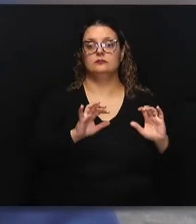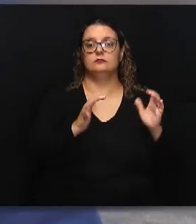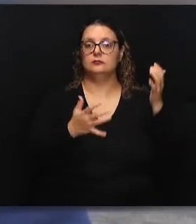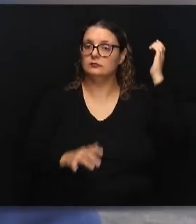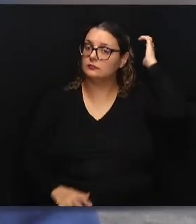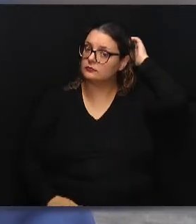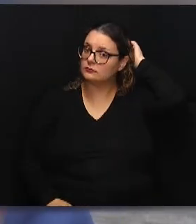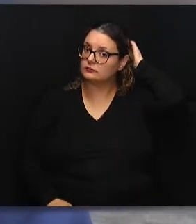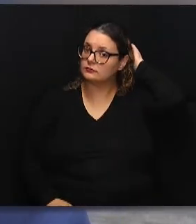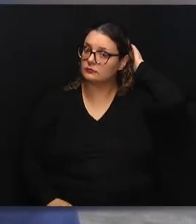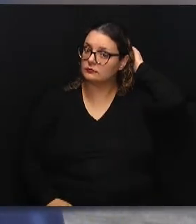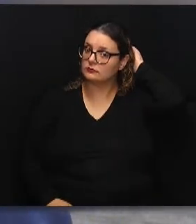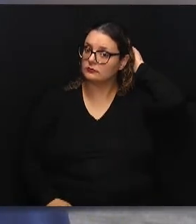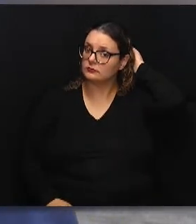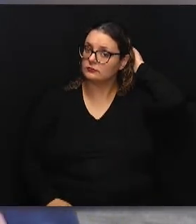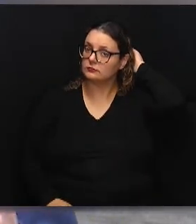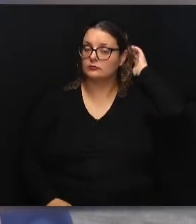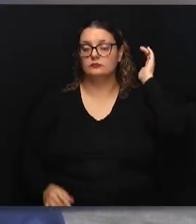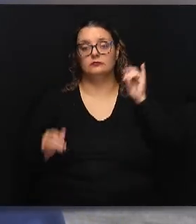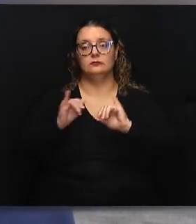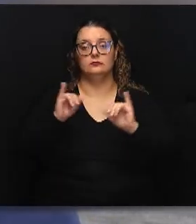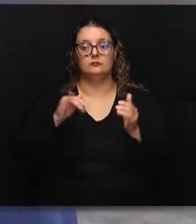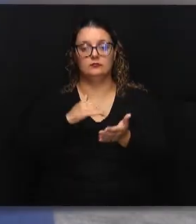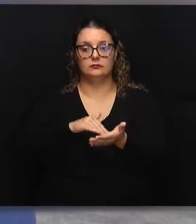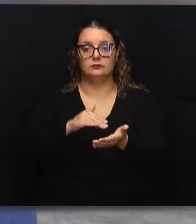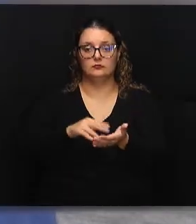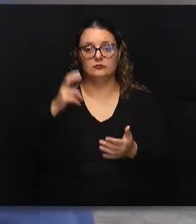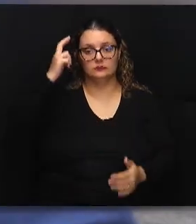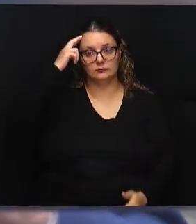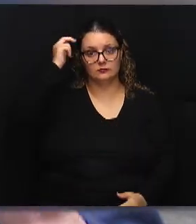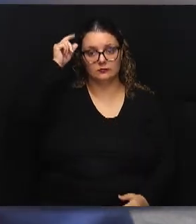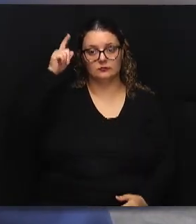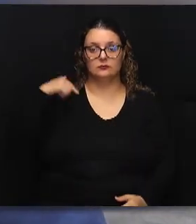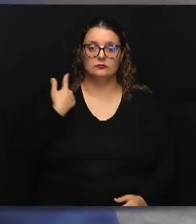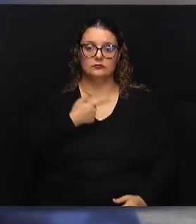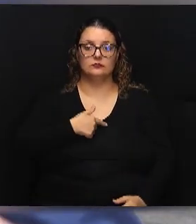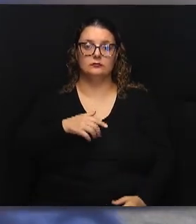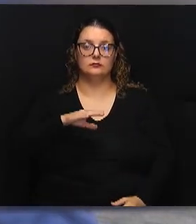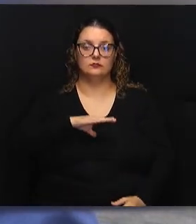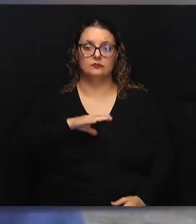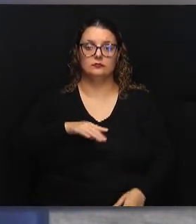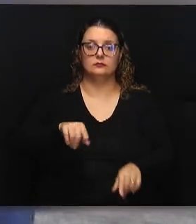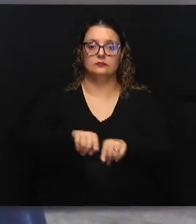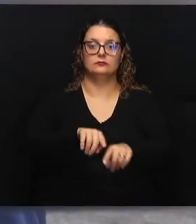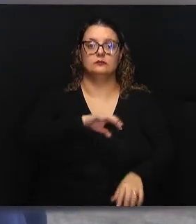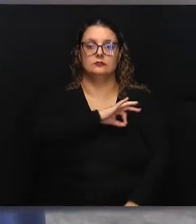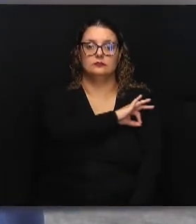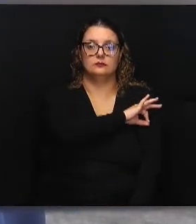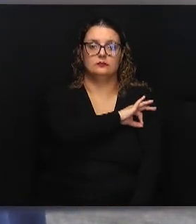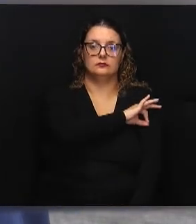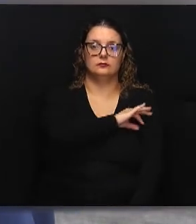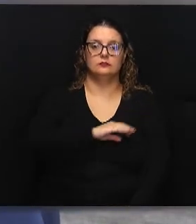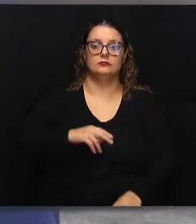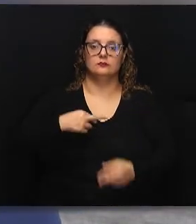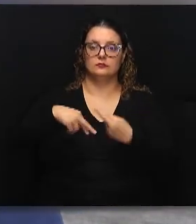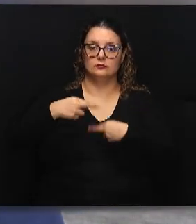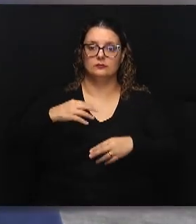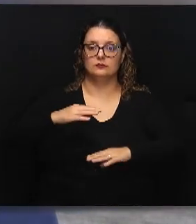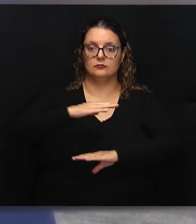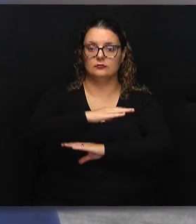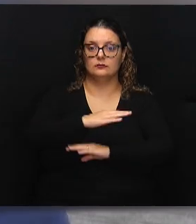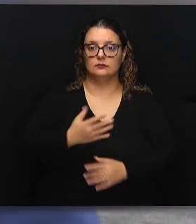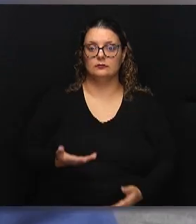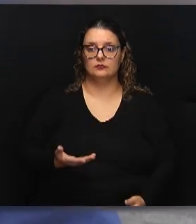gerados e também divulgados pela Secretaria de Cultura da nossa cidade, também da Prefeitura, por parte da Câmara Municipal também saindo